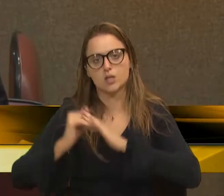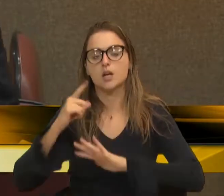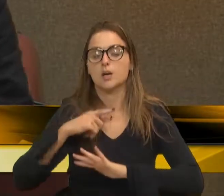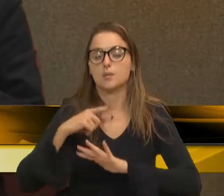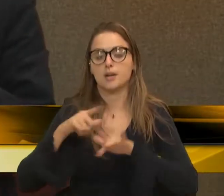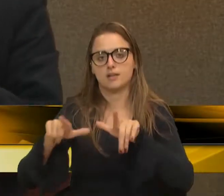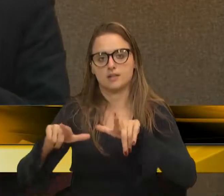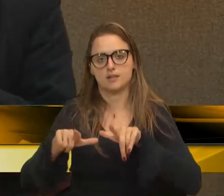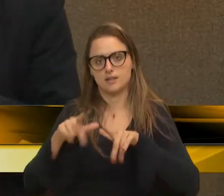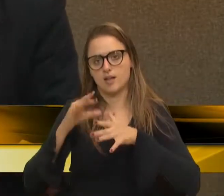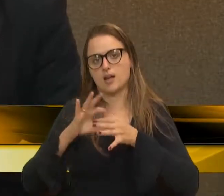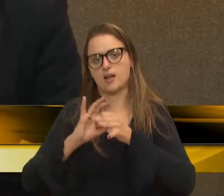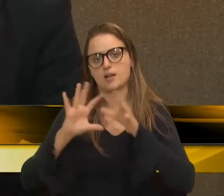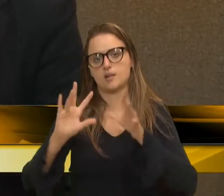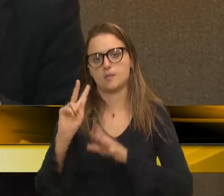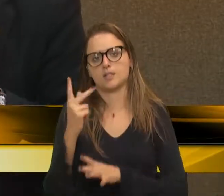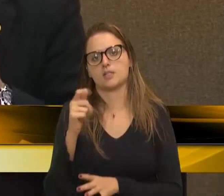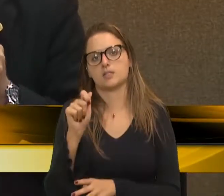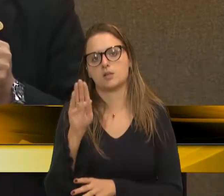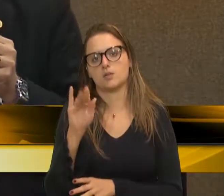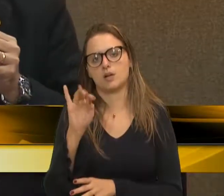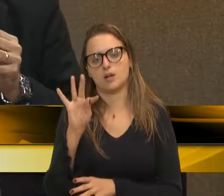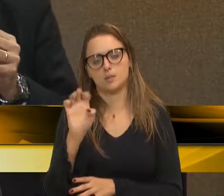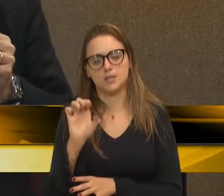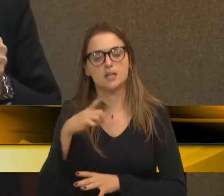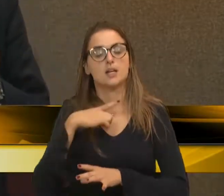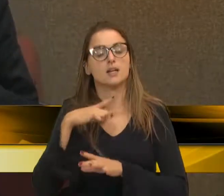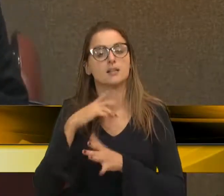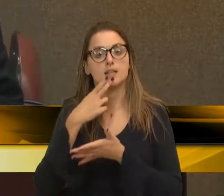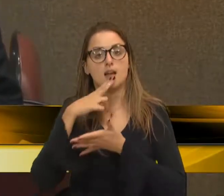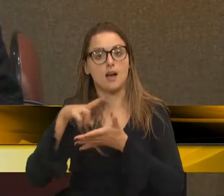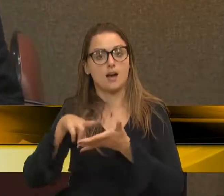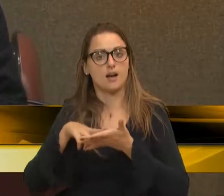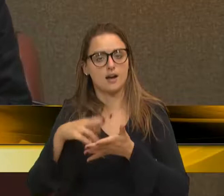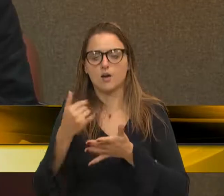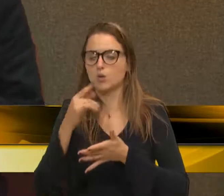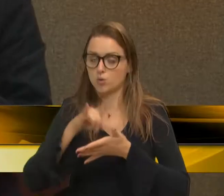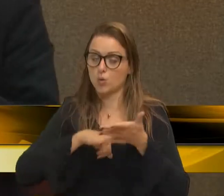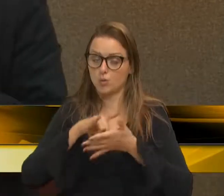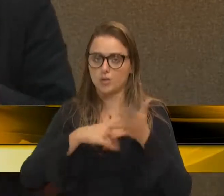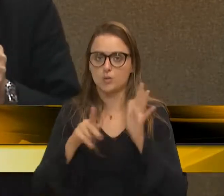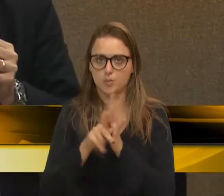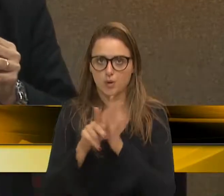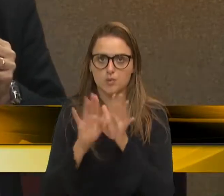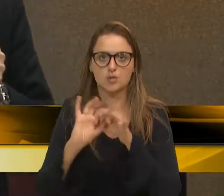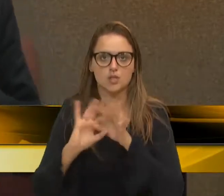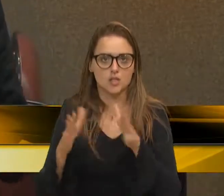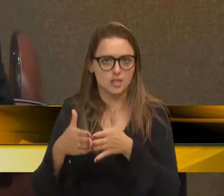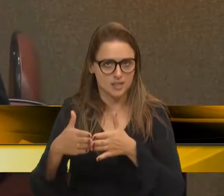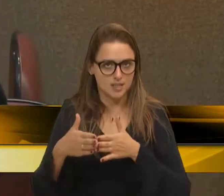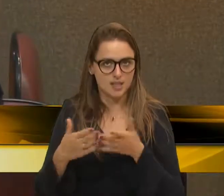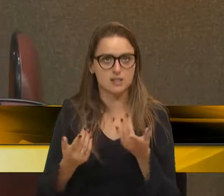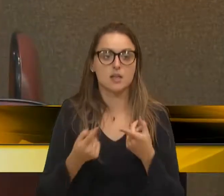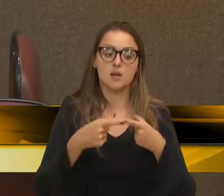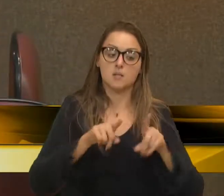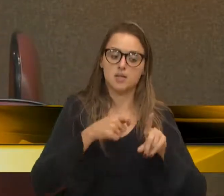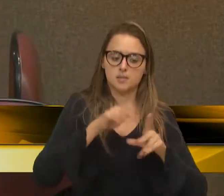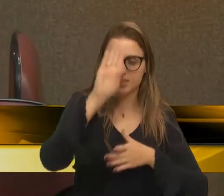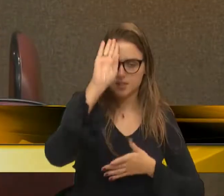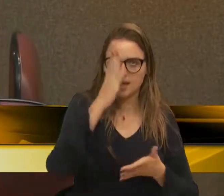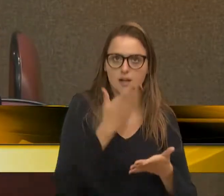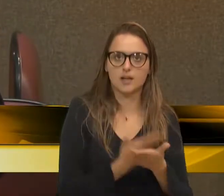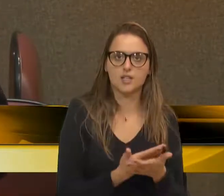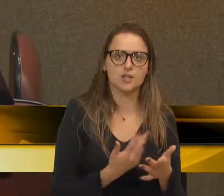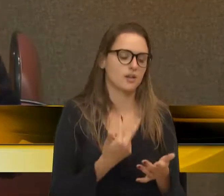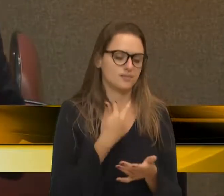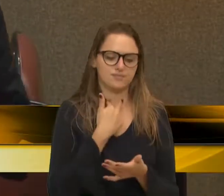de habite, e, consequentemente, busque o alvará de licença de funcionamento do seu negócio, mas nós precisamos também dar um voto de confiança, muitas vezes. Não